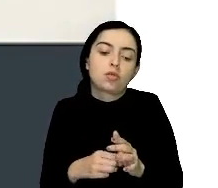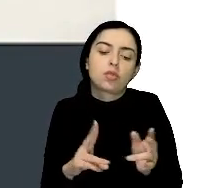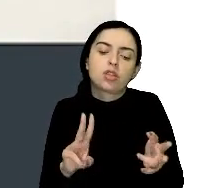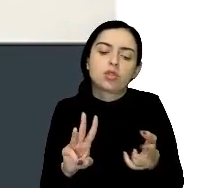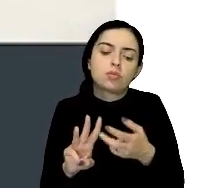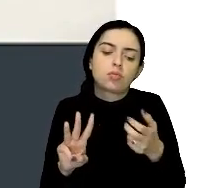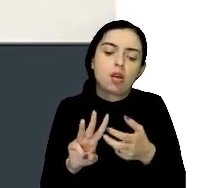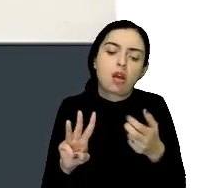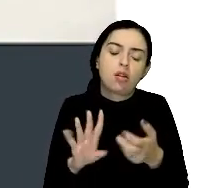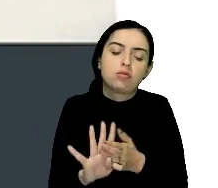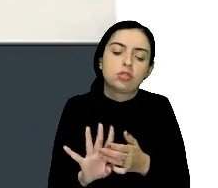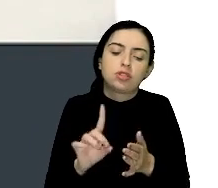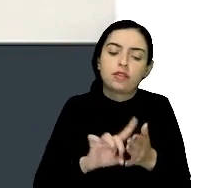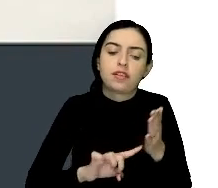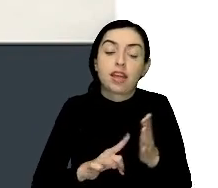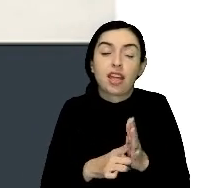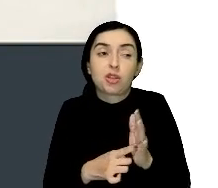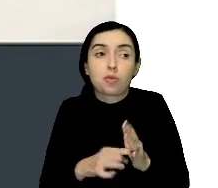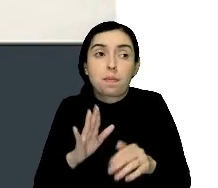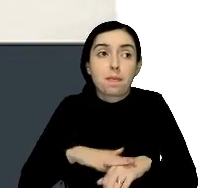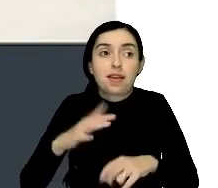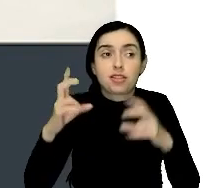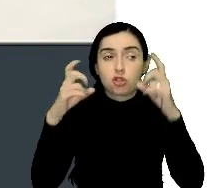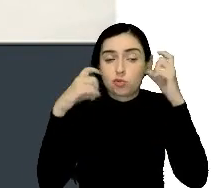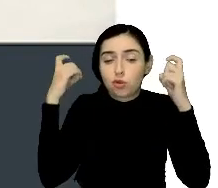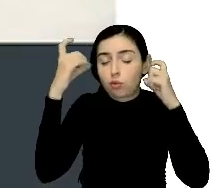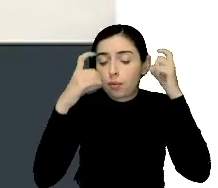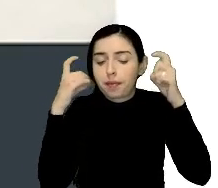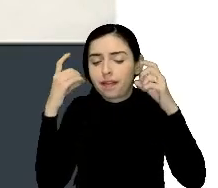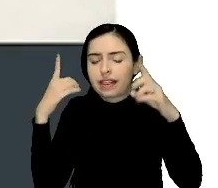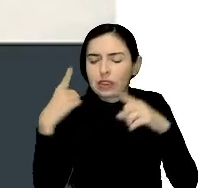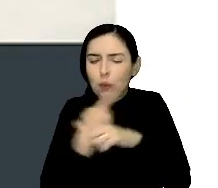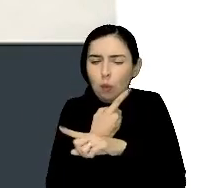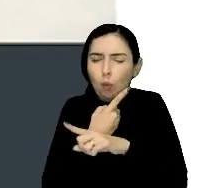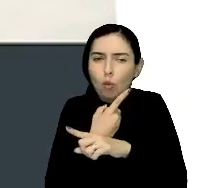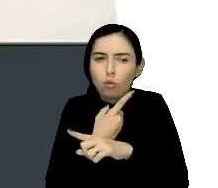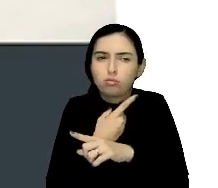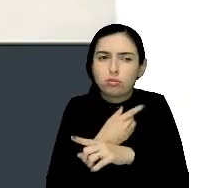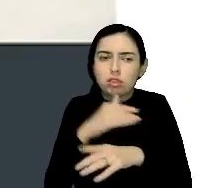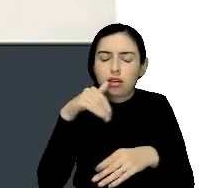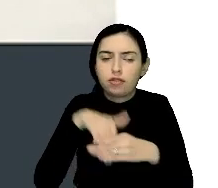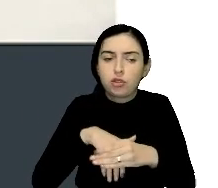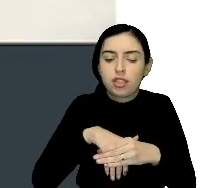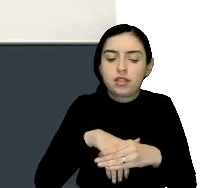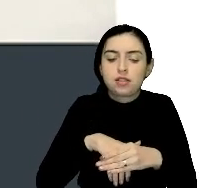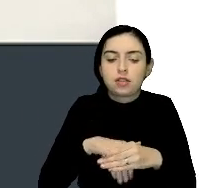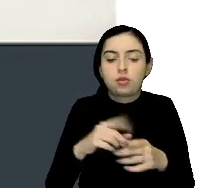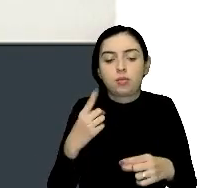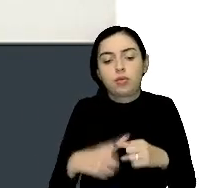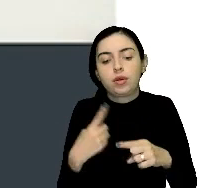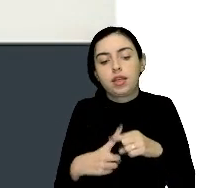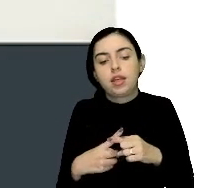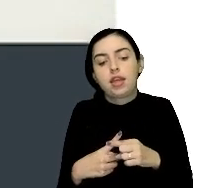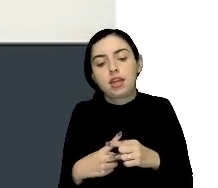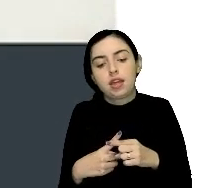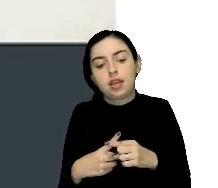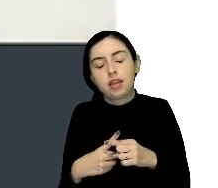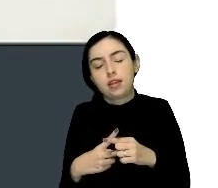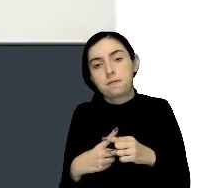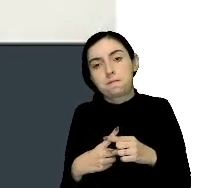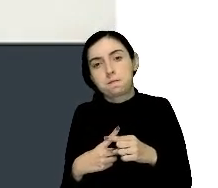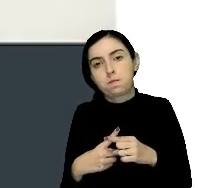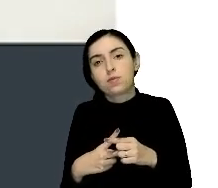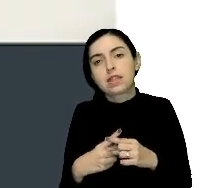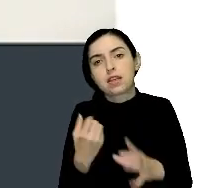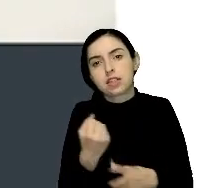seja o veto mais preocupante, que é o veto que vai contra a decisão Burkina Faso versus Níger, que garante